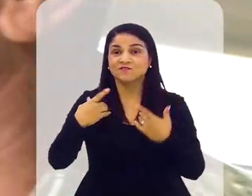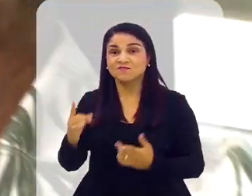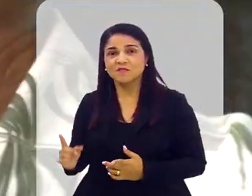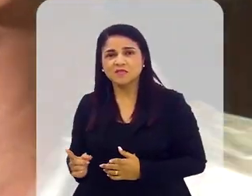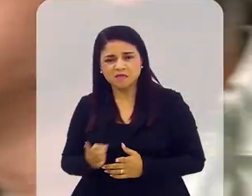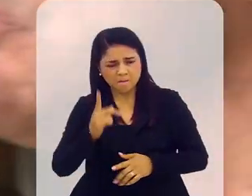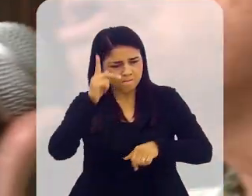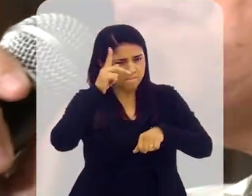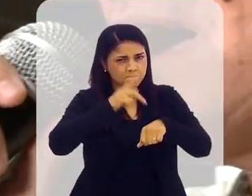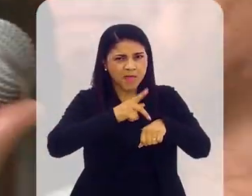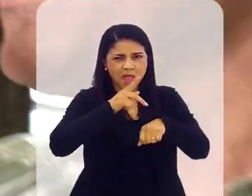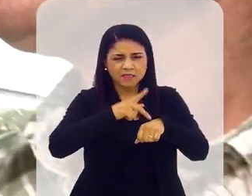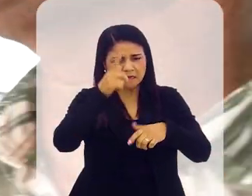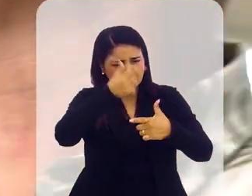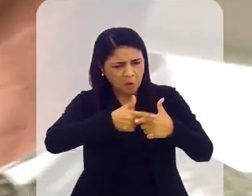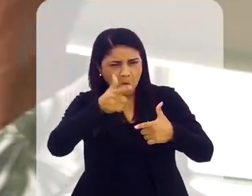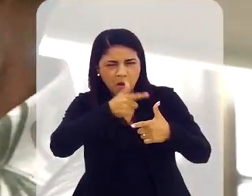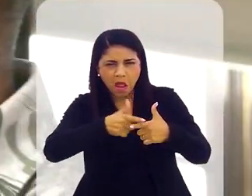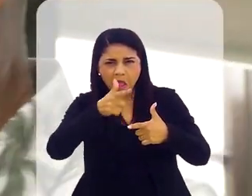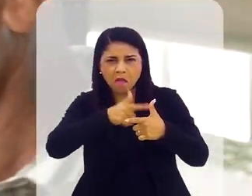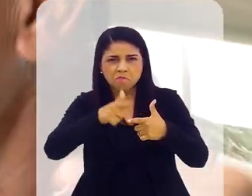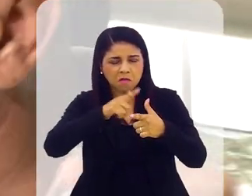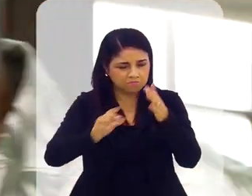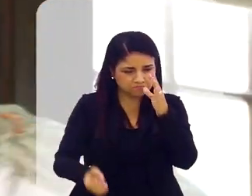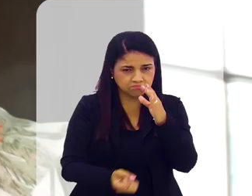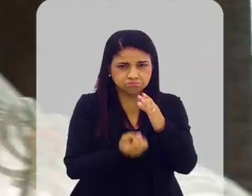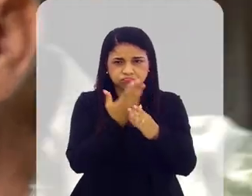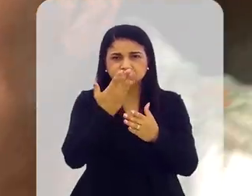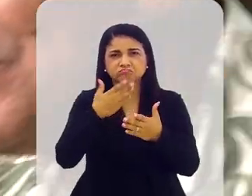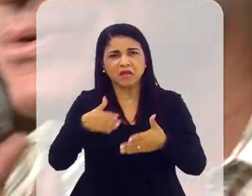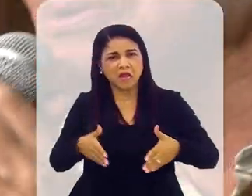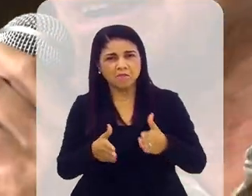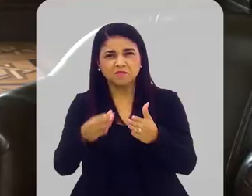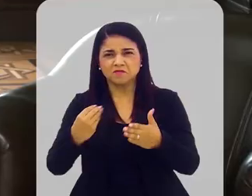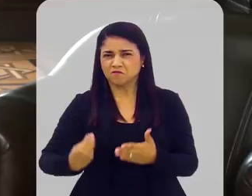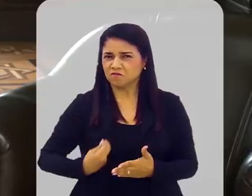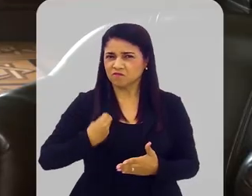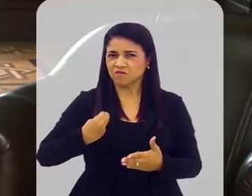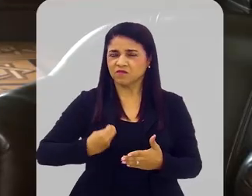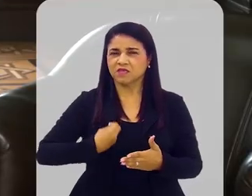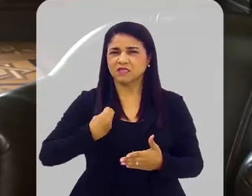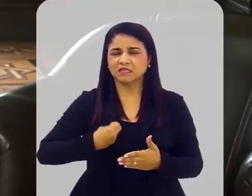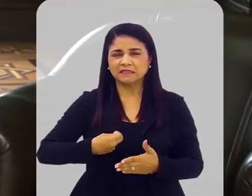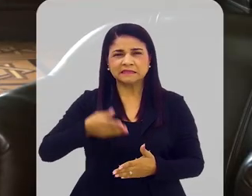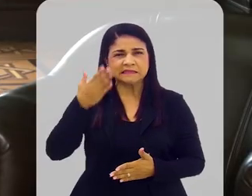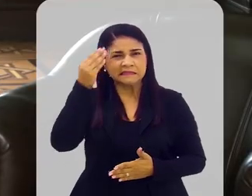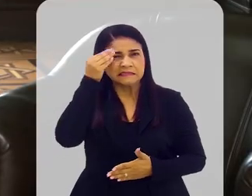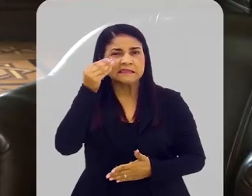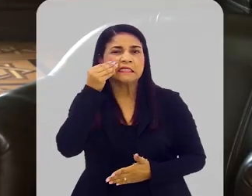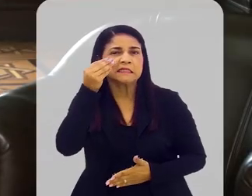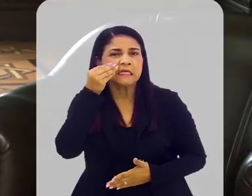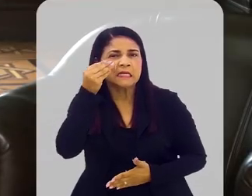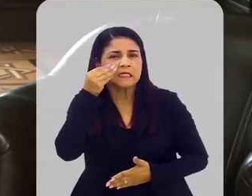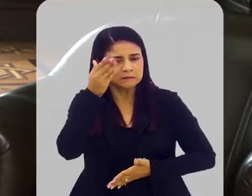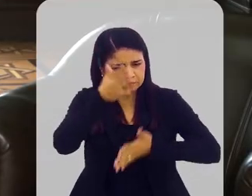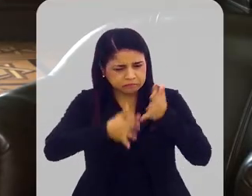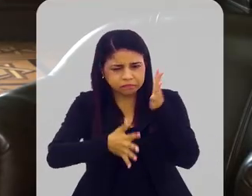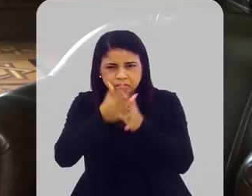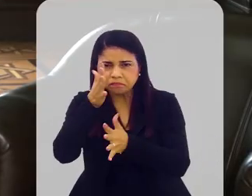Mas sempre uma pedra jogada no caminho,